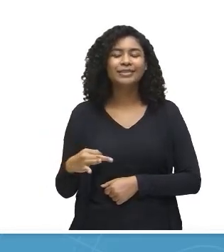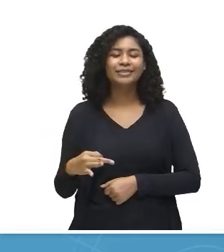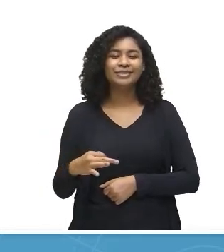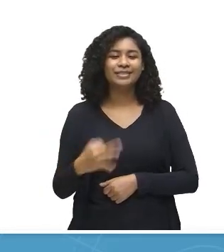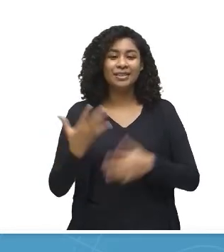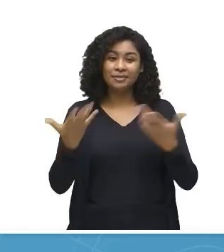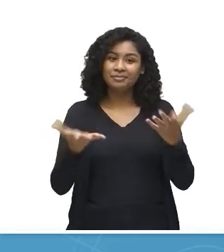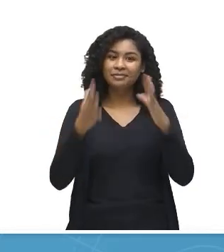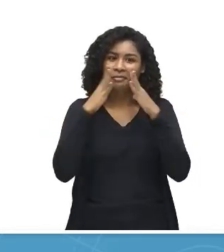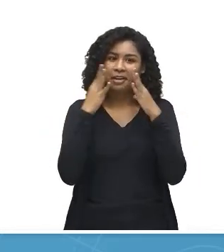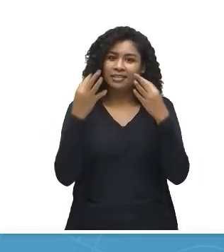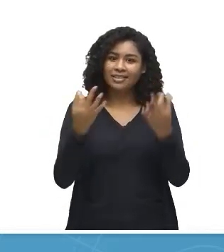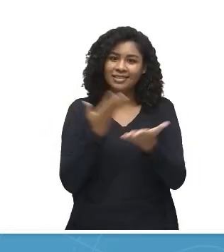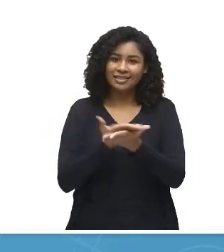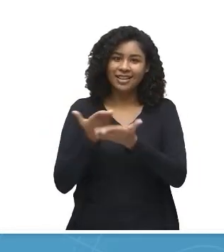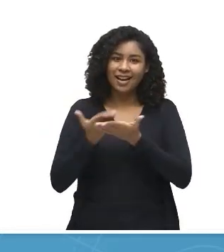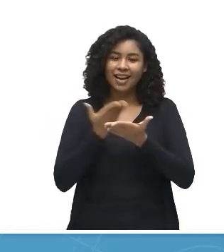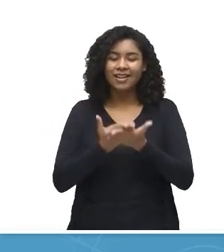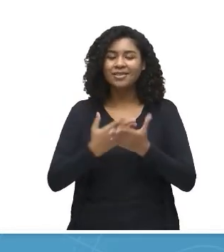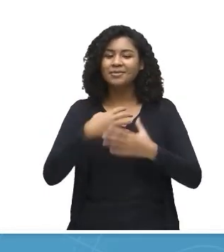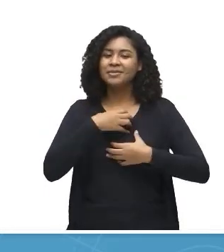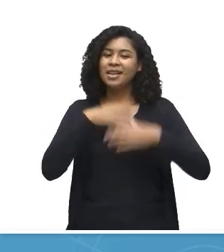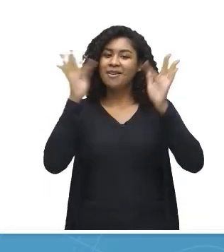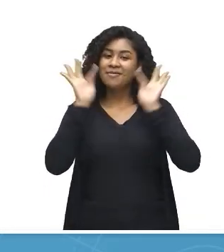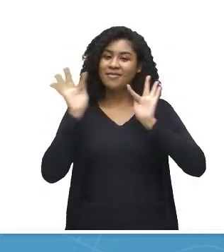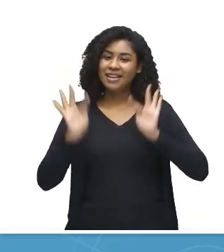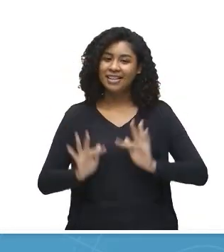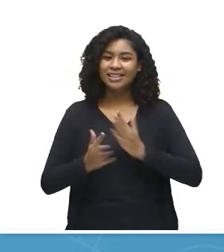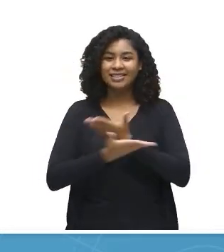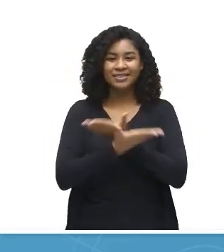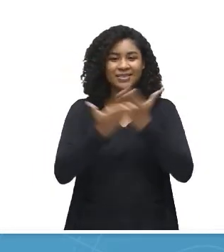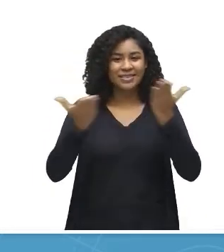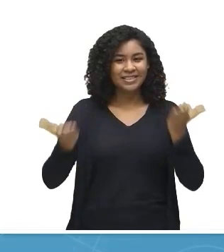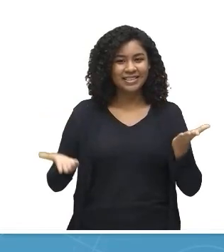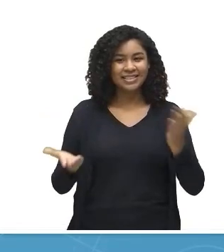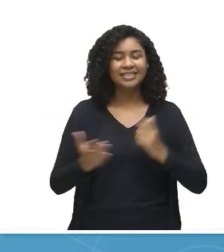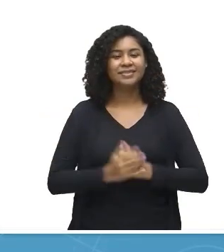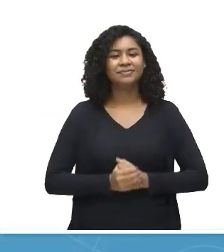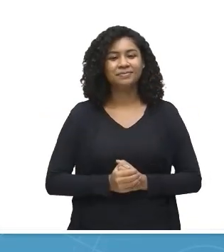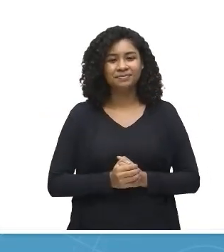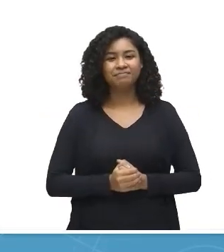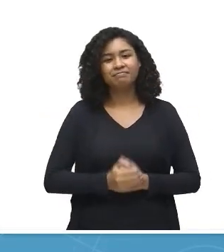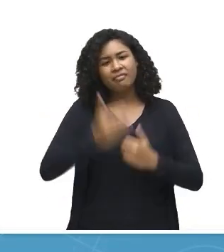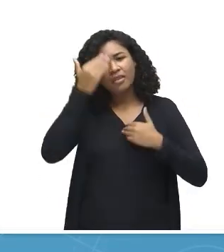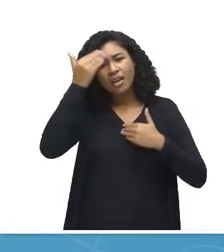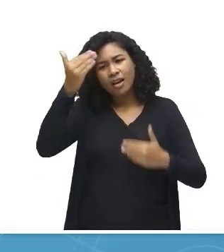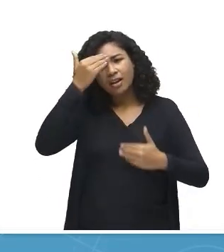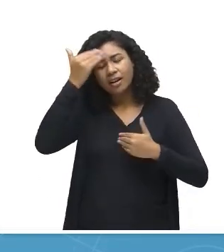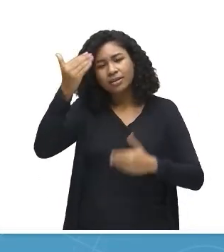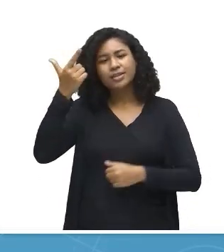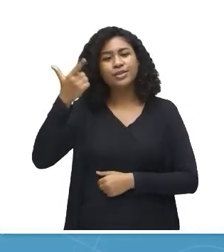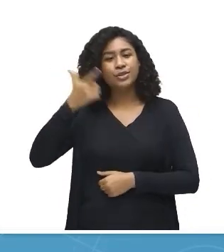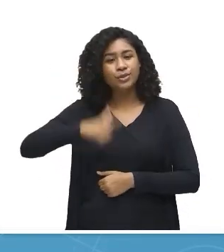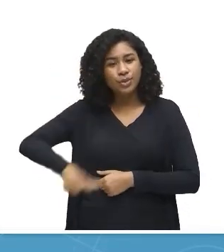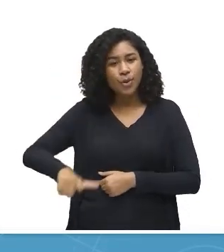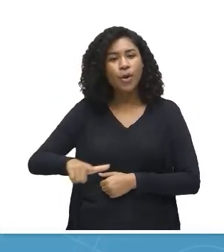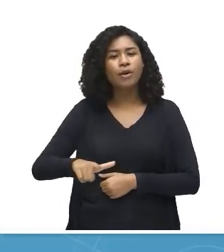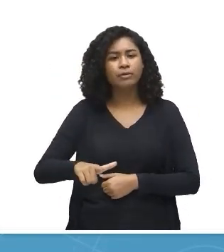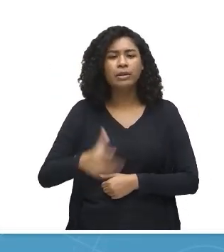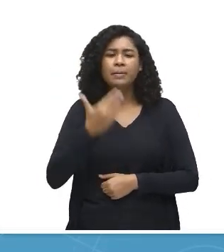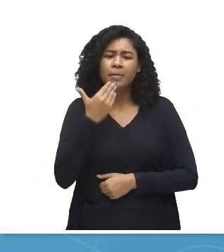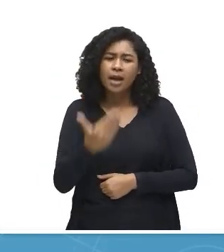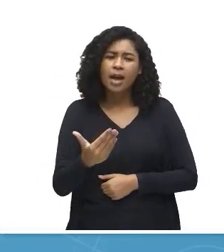na nossa aula. E eu fico muito feliz com a participação de todos vocês aí. Quero agradecer mais uma vez, peço que